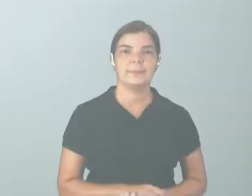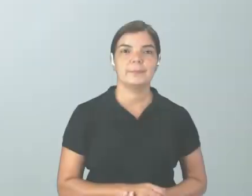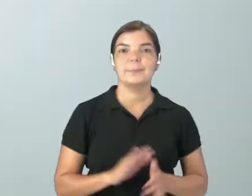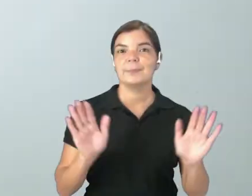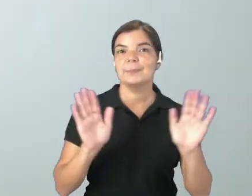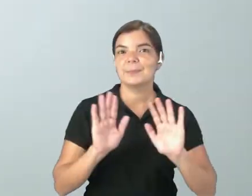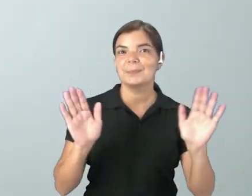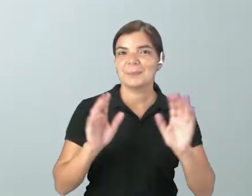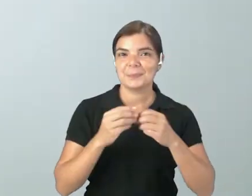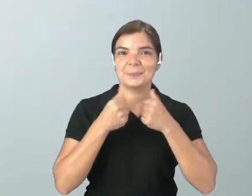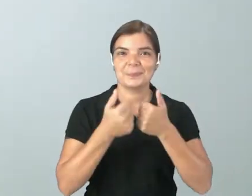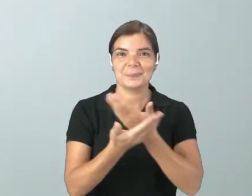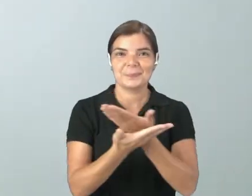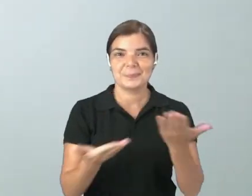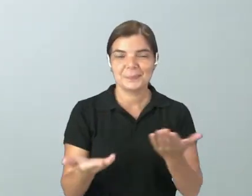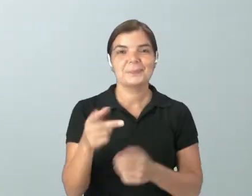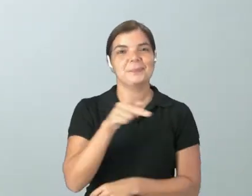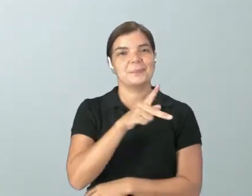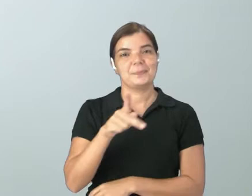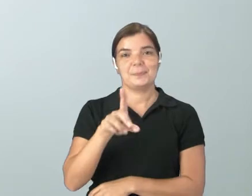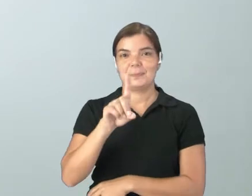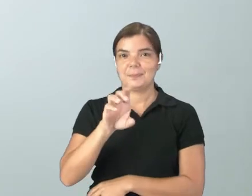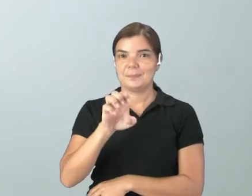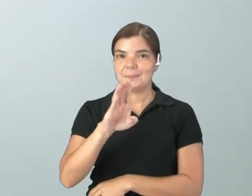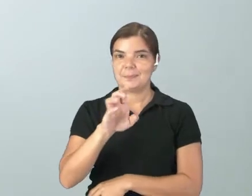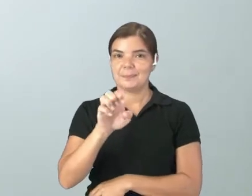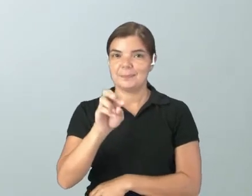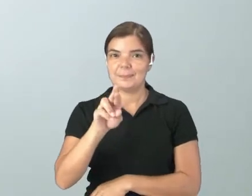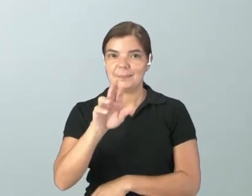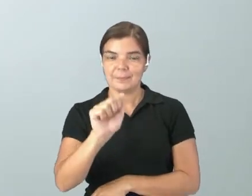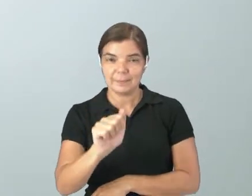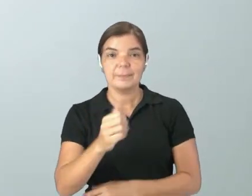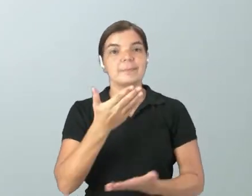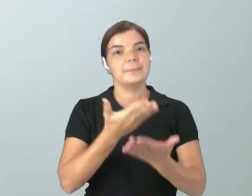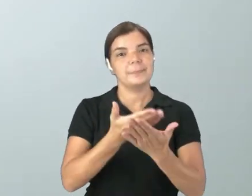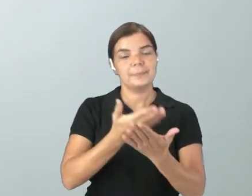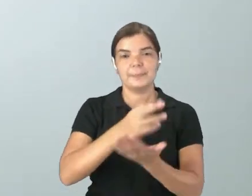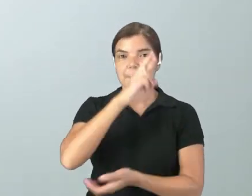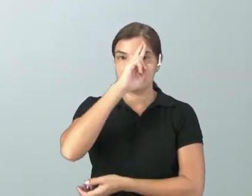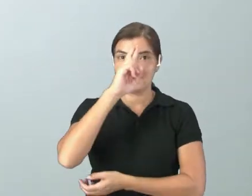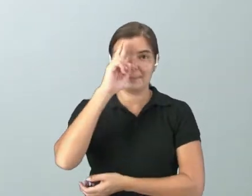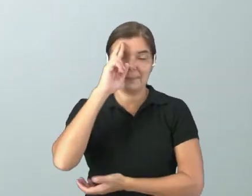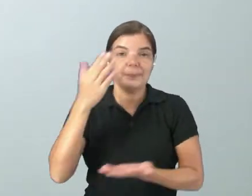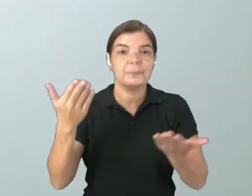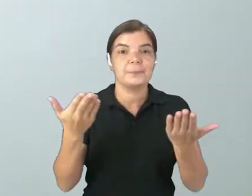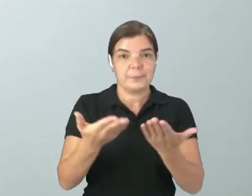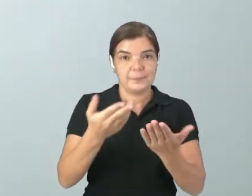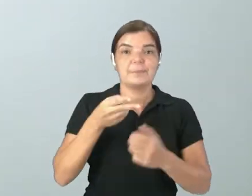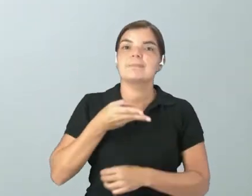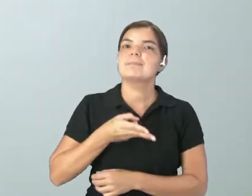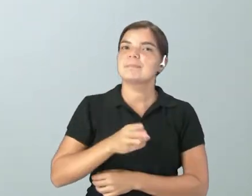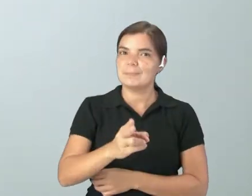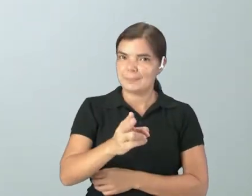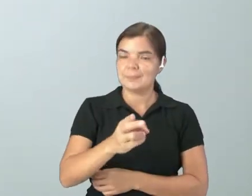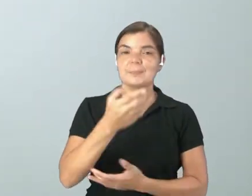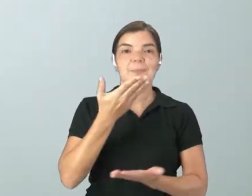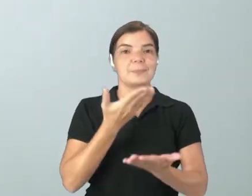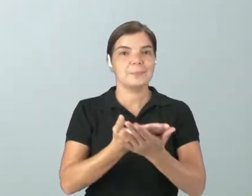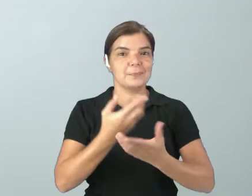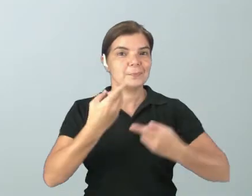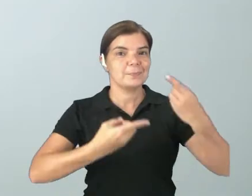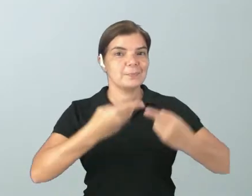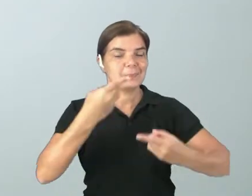Oi pessoal, tudo bem? Aqui é a professora Débora, estamos de volta para mais uma aula de História. Hoje a gente vai dar continuidade ao que a gente veio discutindo na